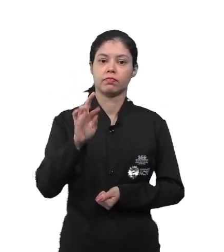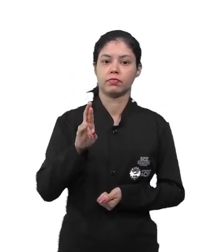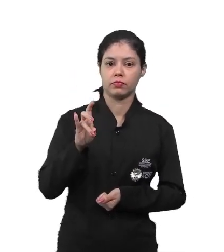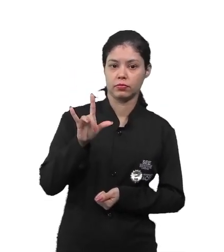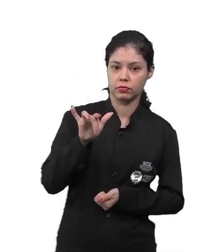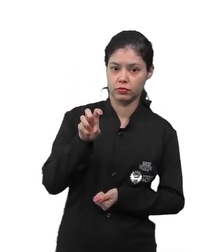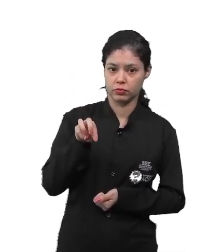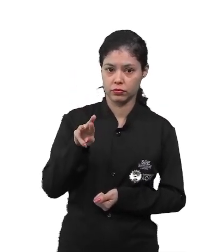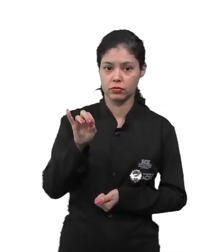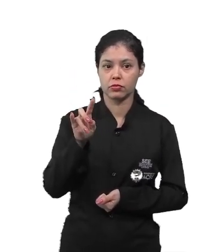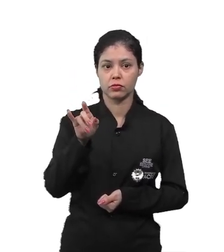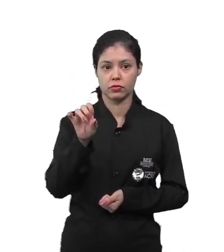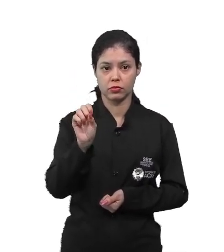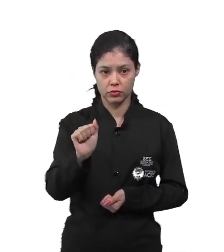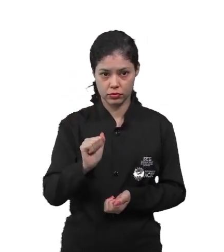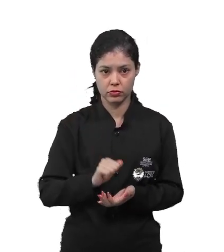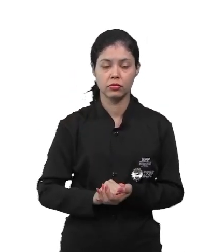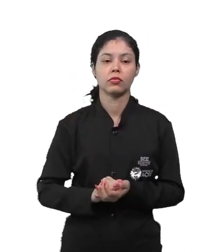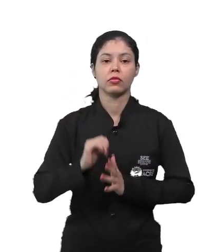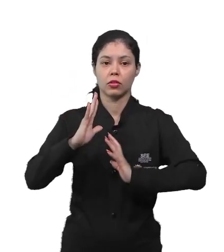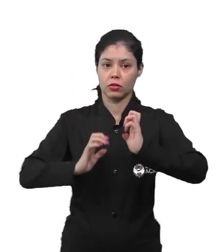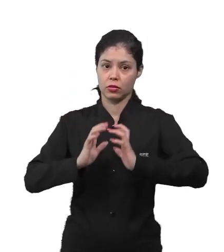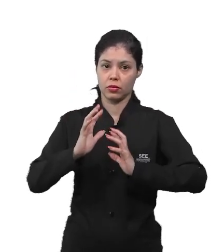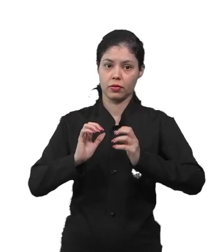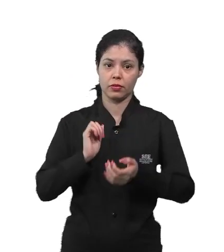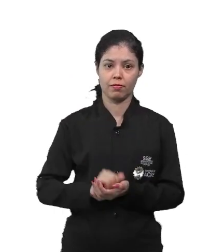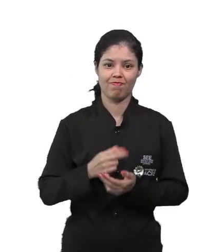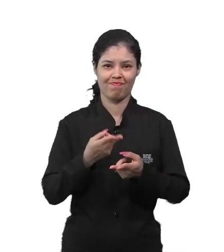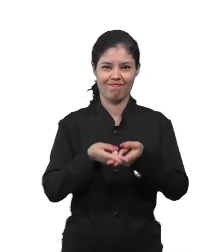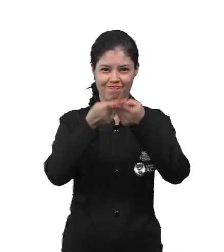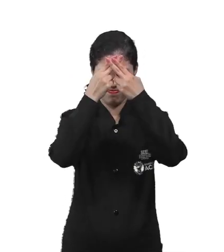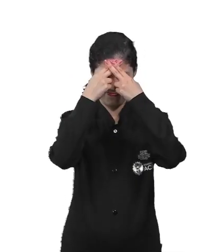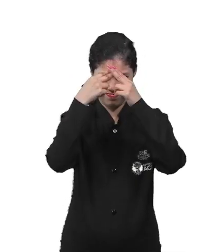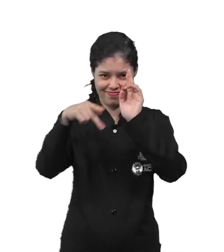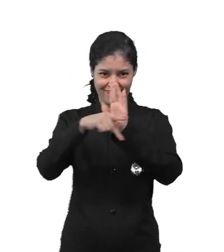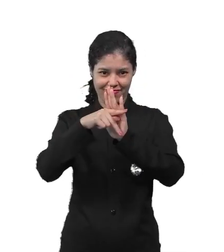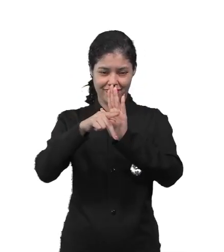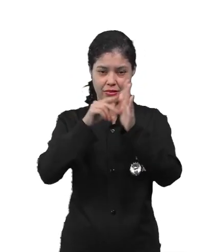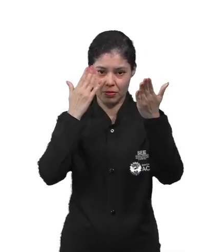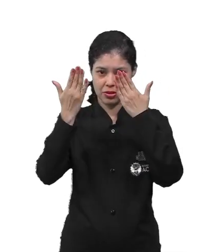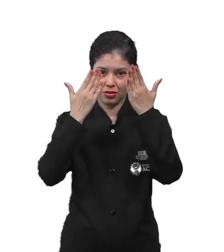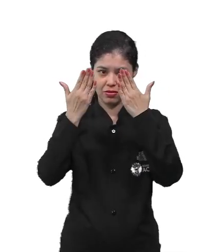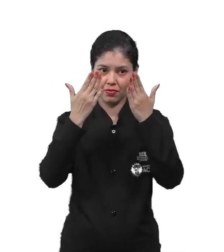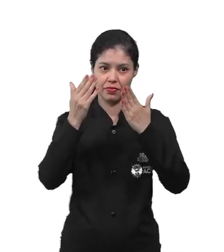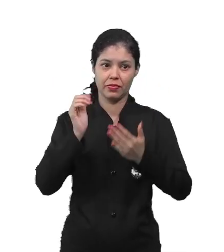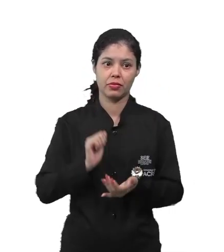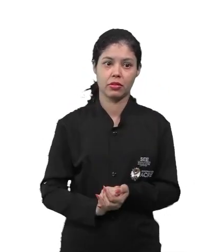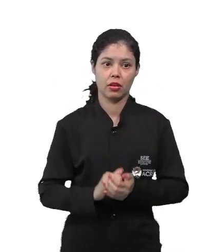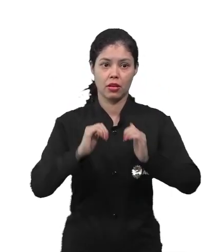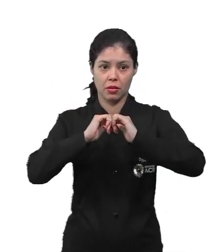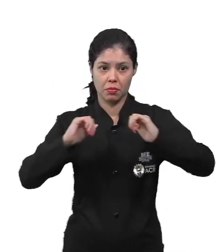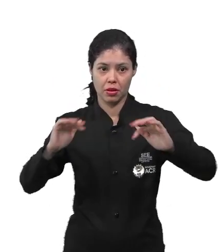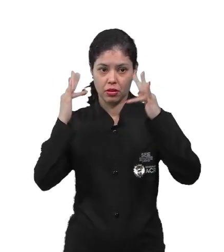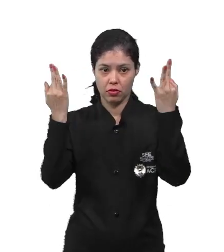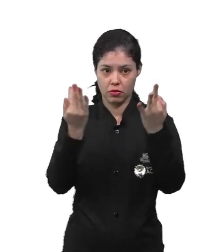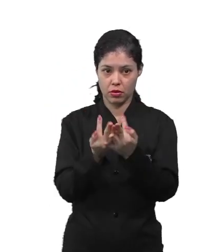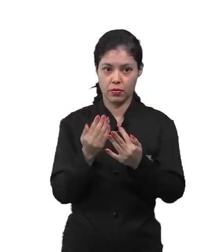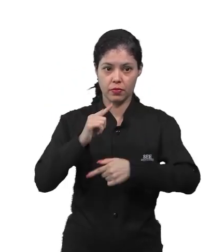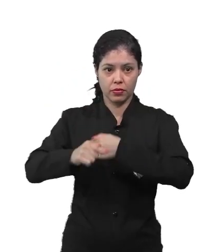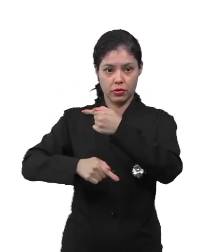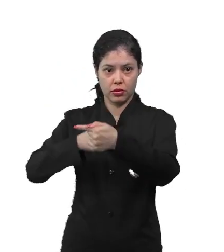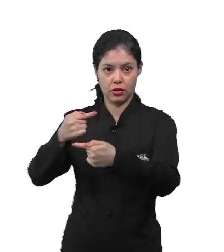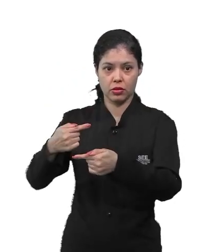e ferimentos, os conflitos geram traumas psicológicos, separação de